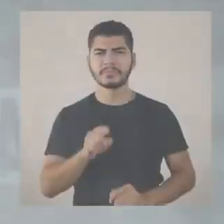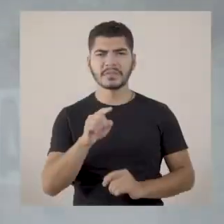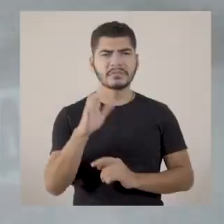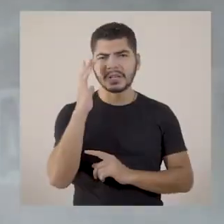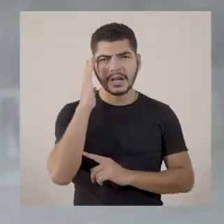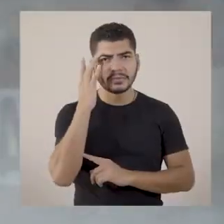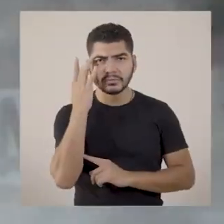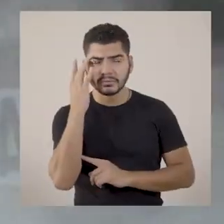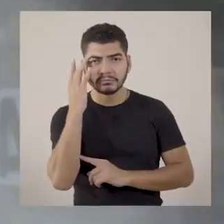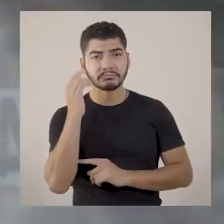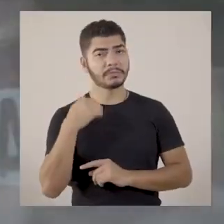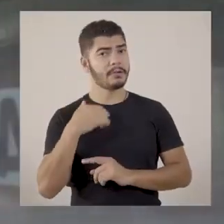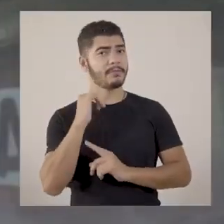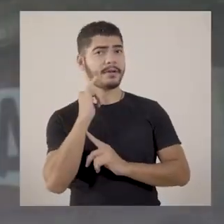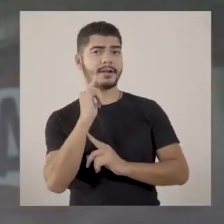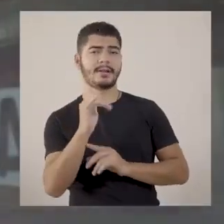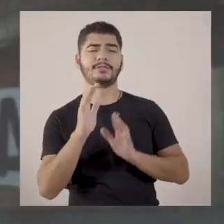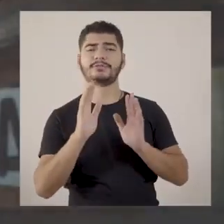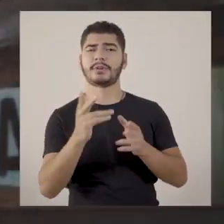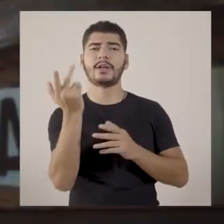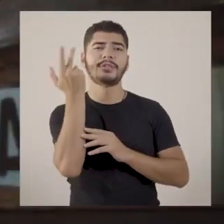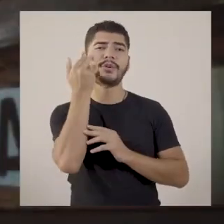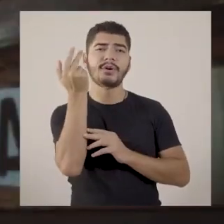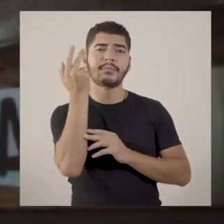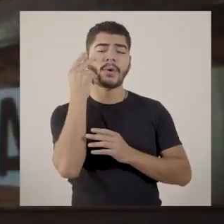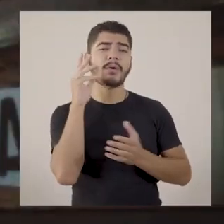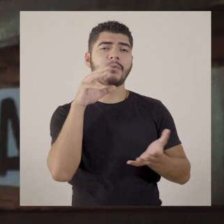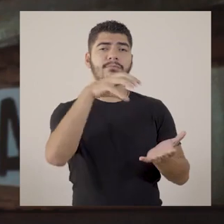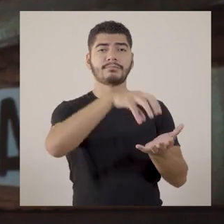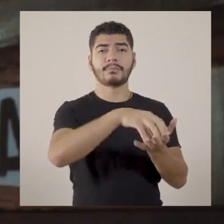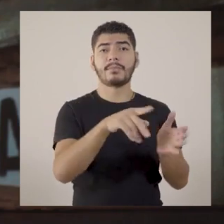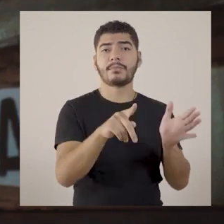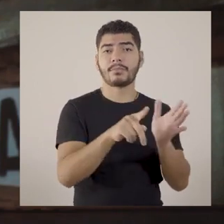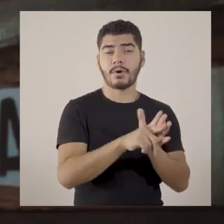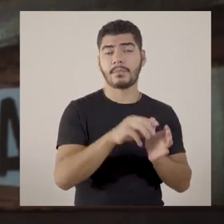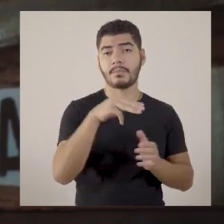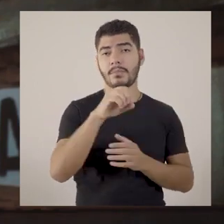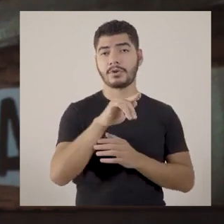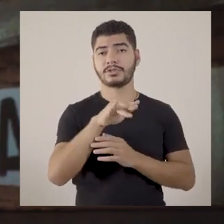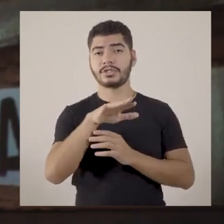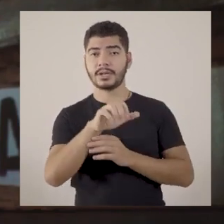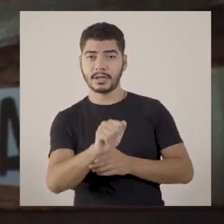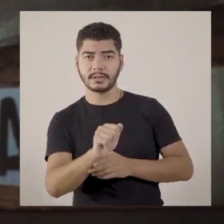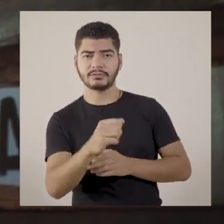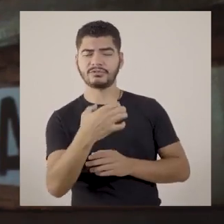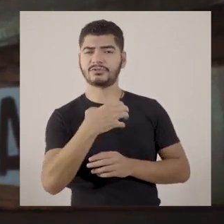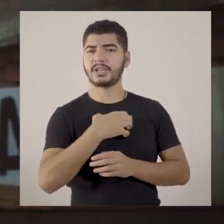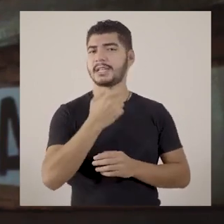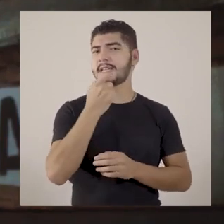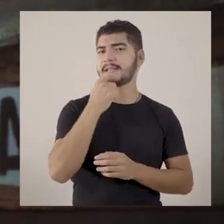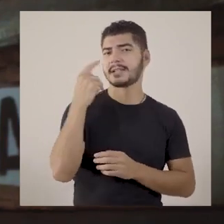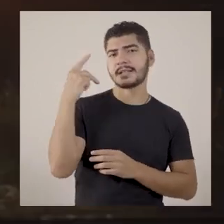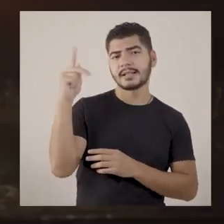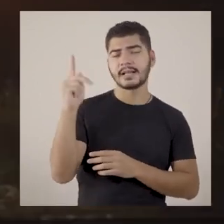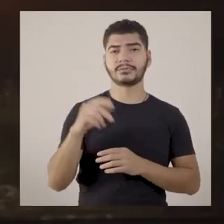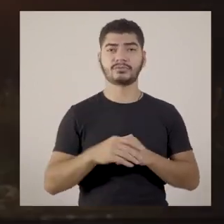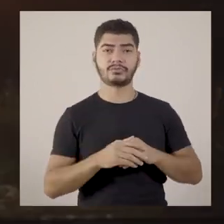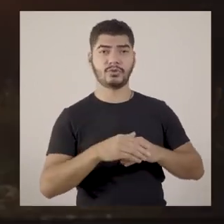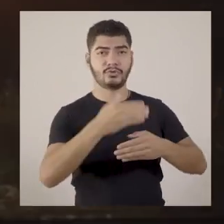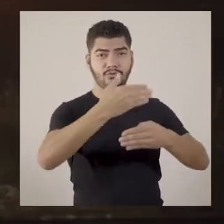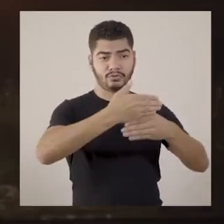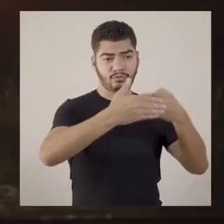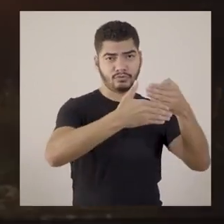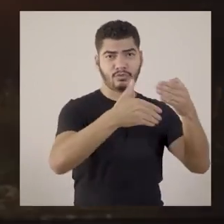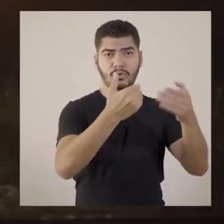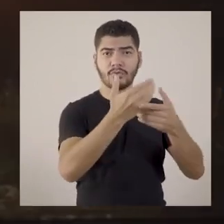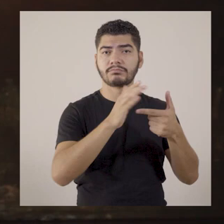Que achou? Eu te falei? Típico das estações da companhia mogiana. O estilo inglês, tijolos aparentes, a caixa